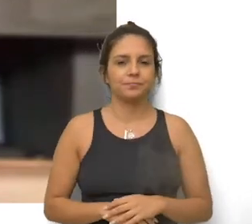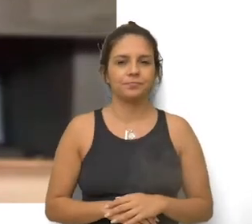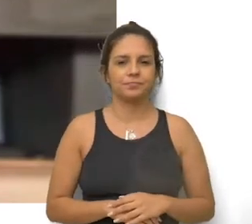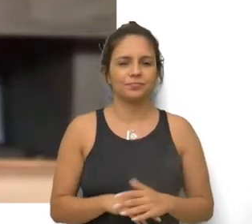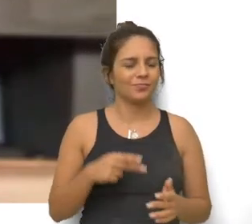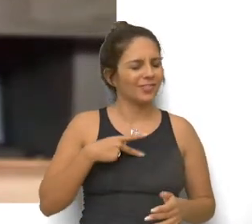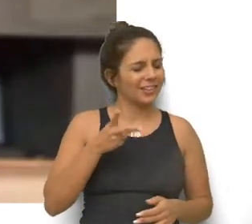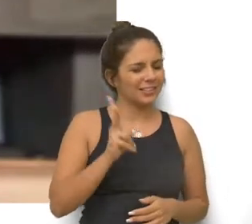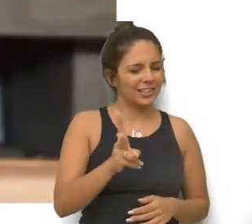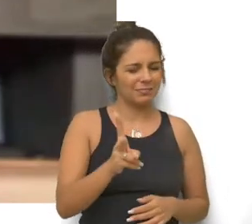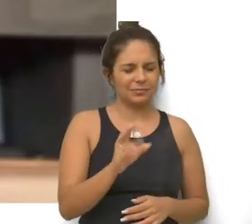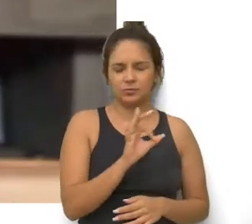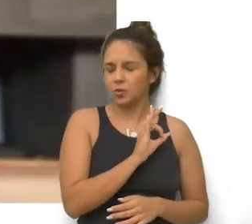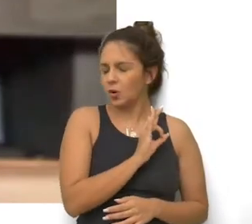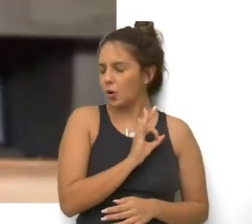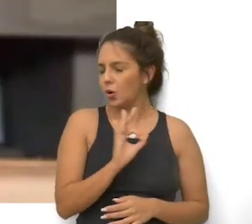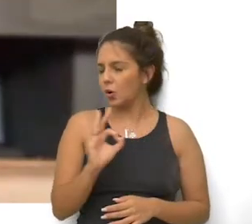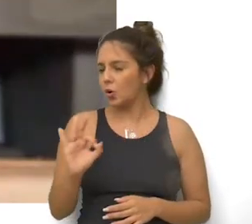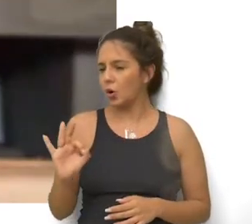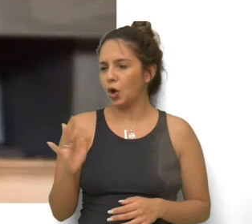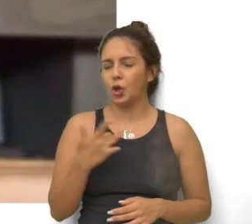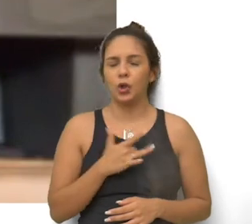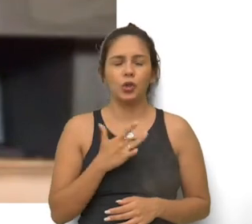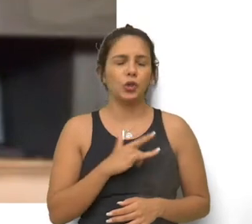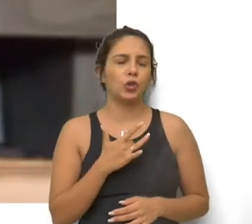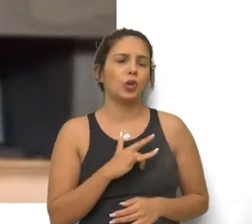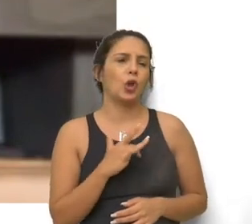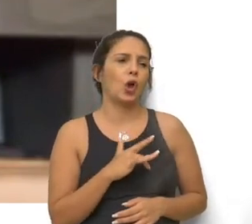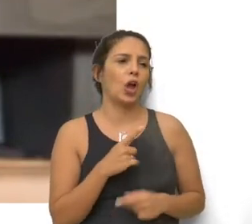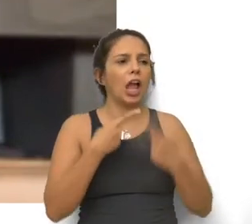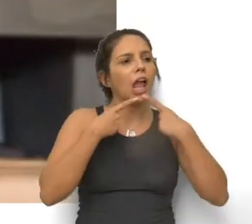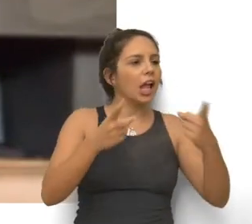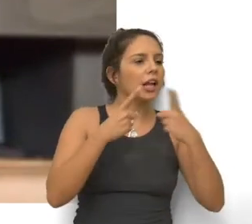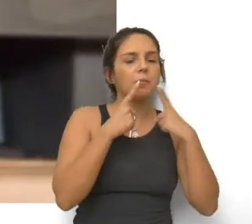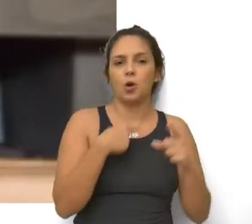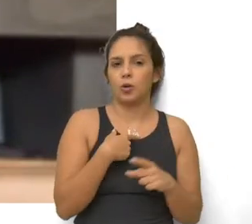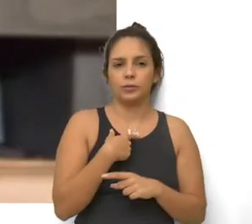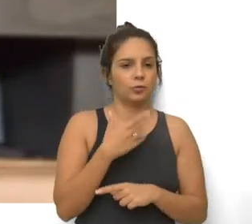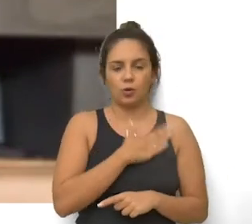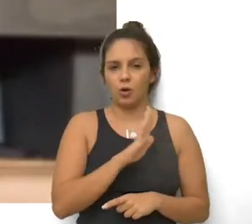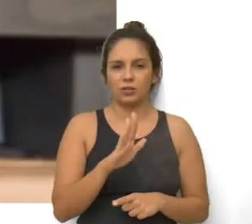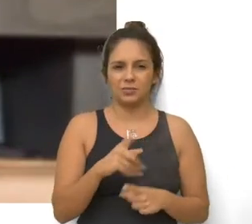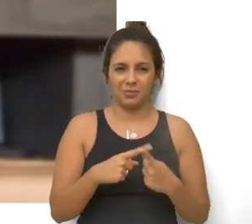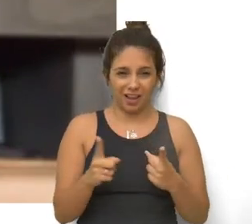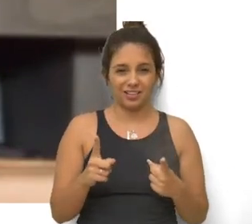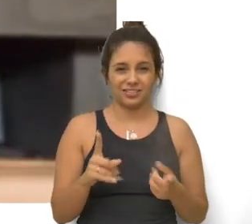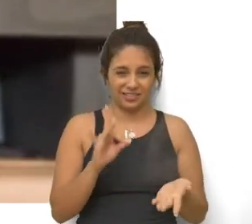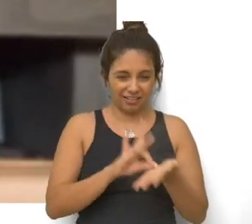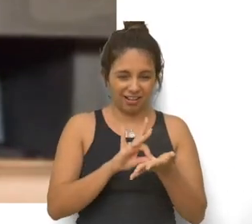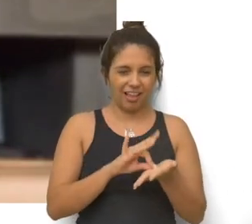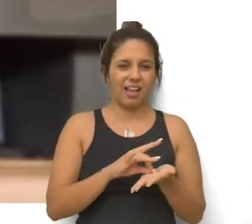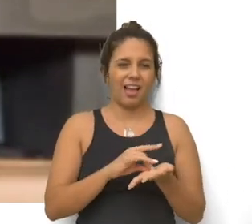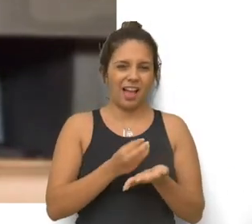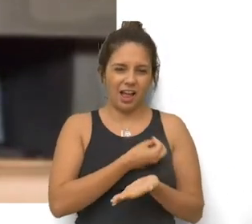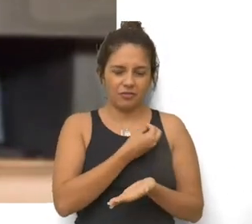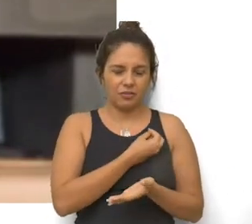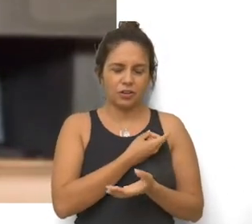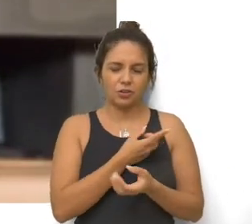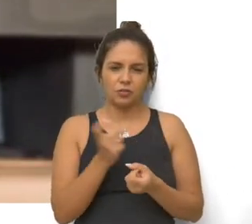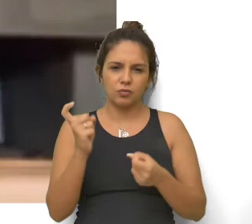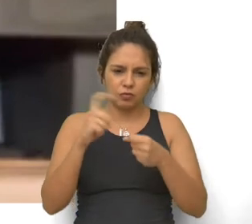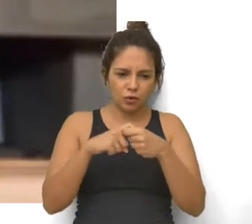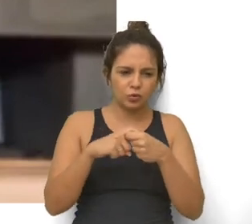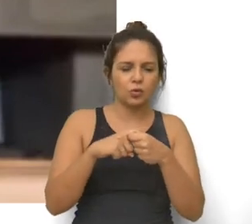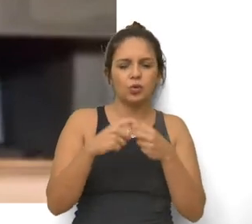Eu sempre tive horror de autocomiseração e eu não ia ficar me queixando. Mas eu reconheço que a vida voltou a ser boa, em